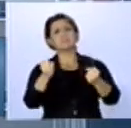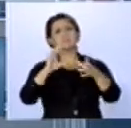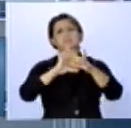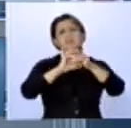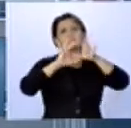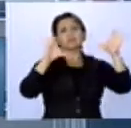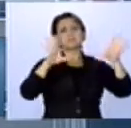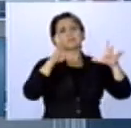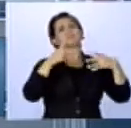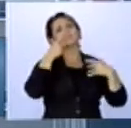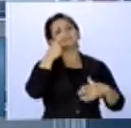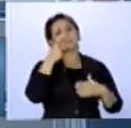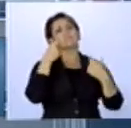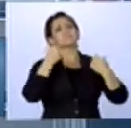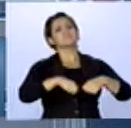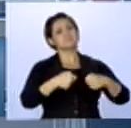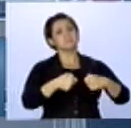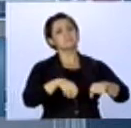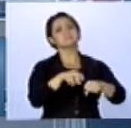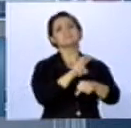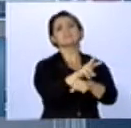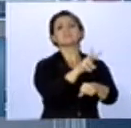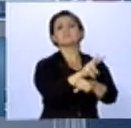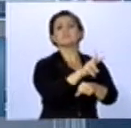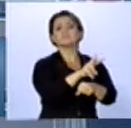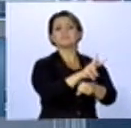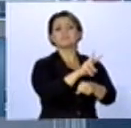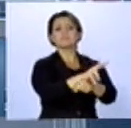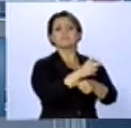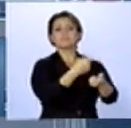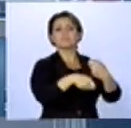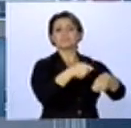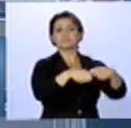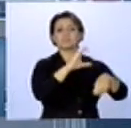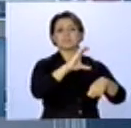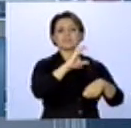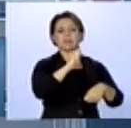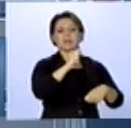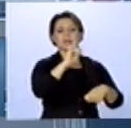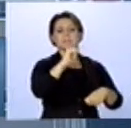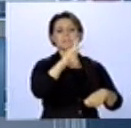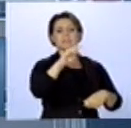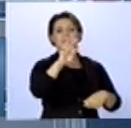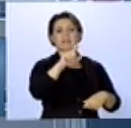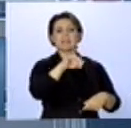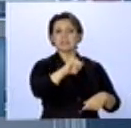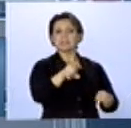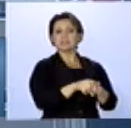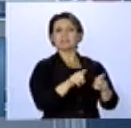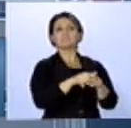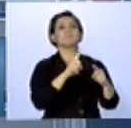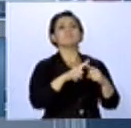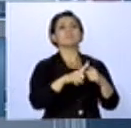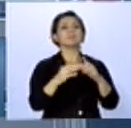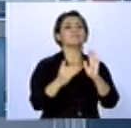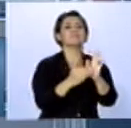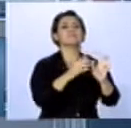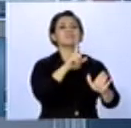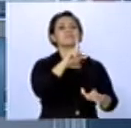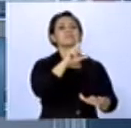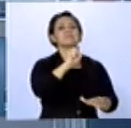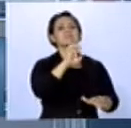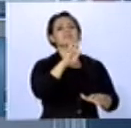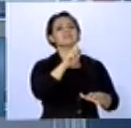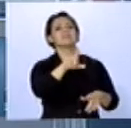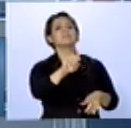que é preciso proteger o capitalismo dos capitalistas por meio da intervenção estatal o que dizer